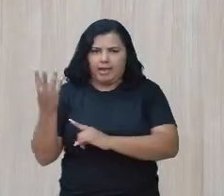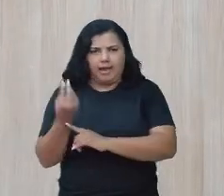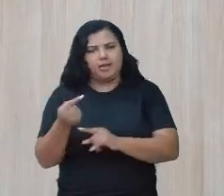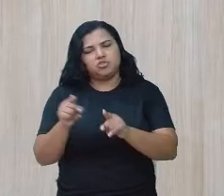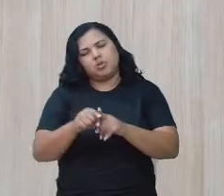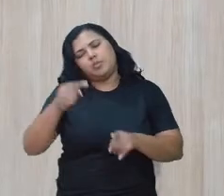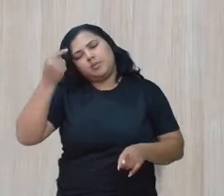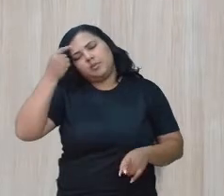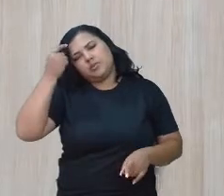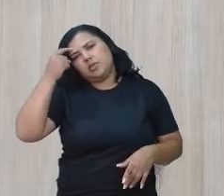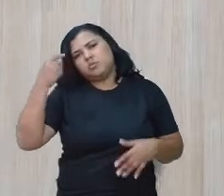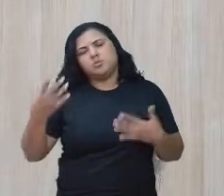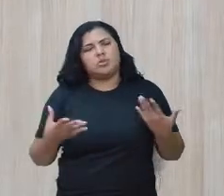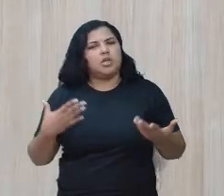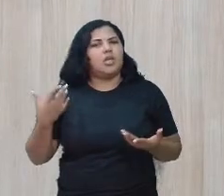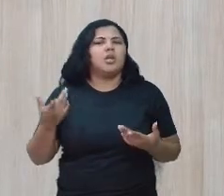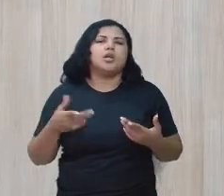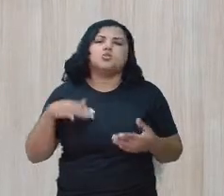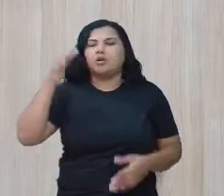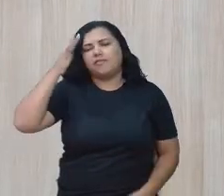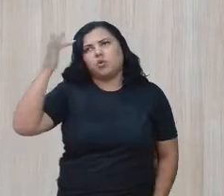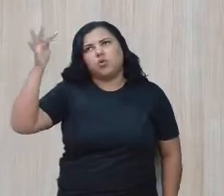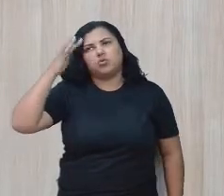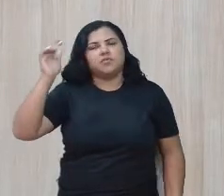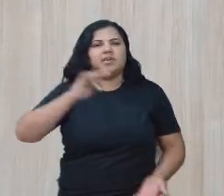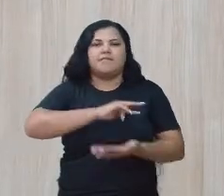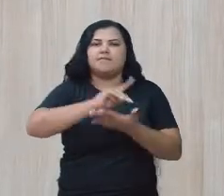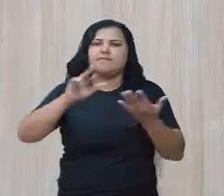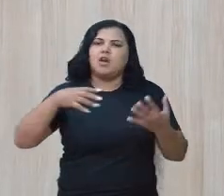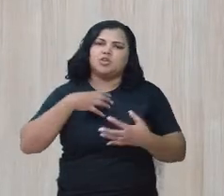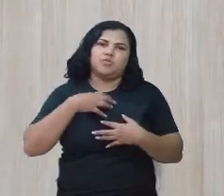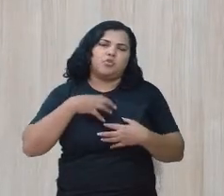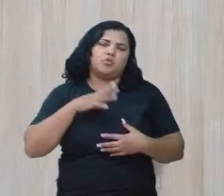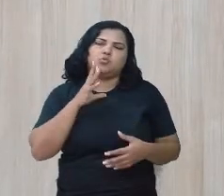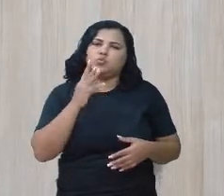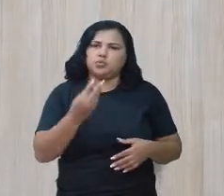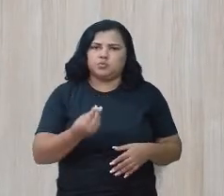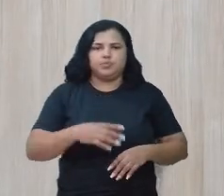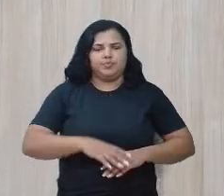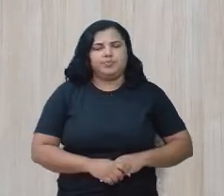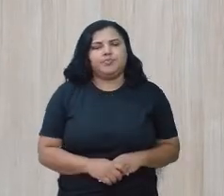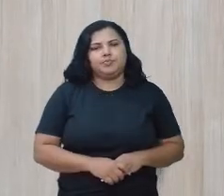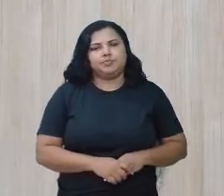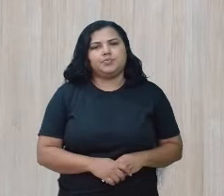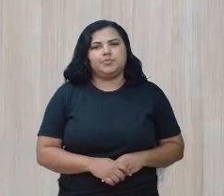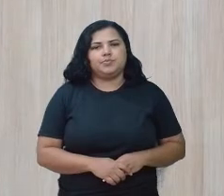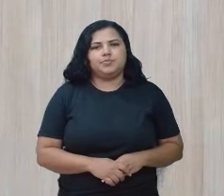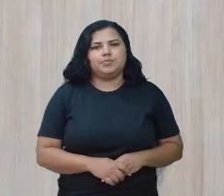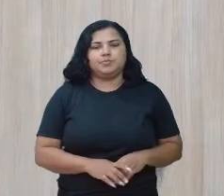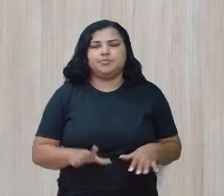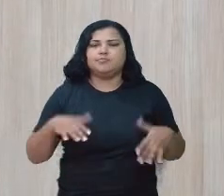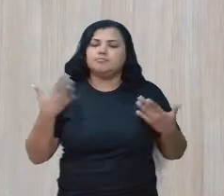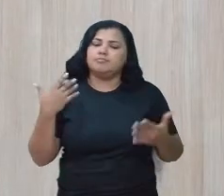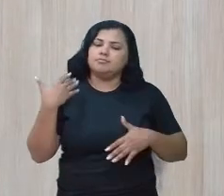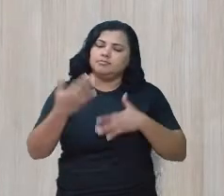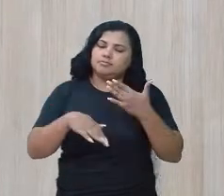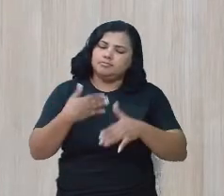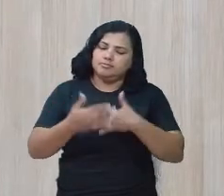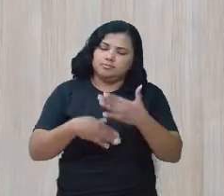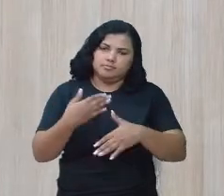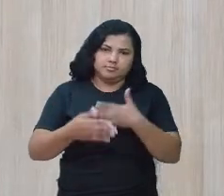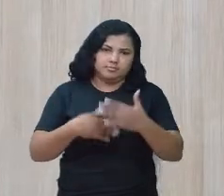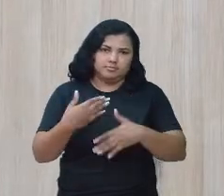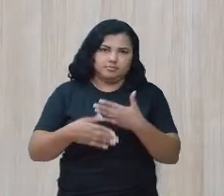No pensamento, na filosofia, em várias formas de conhecimento. Então, com o passar desses